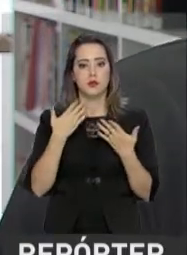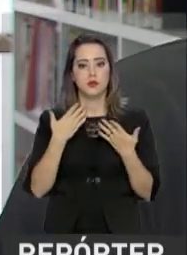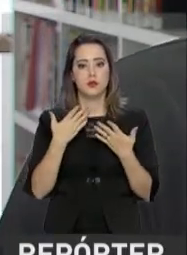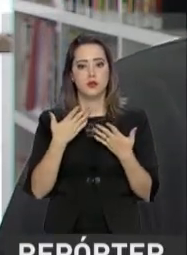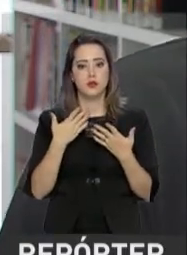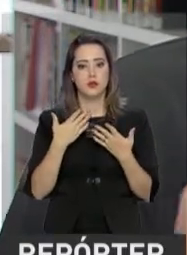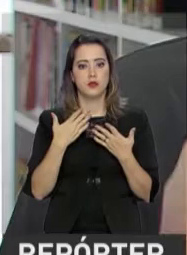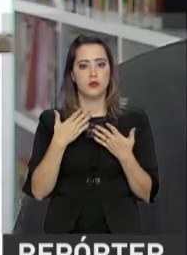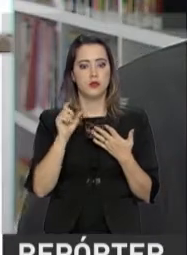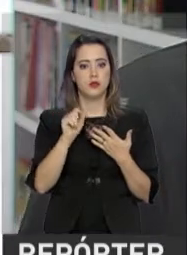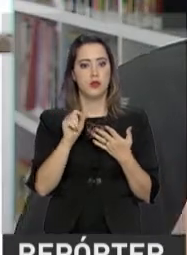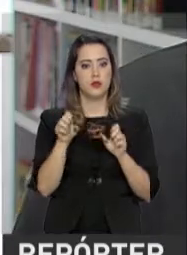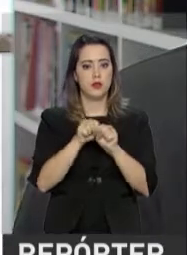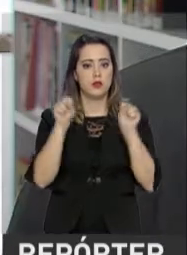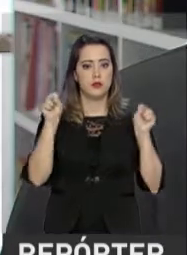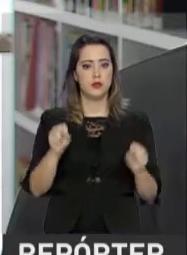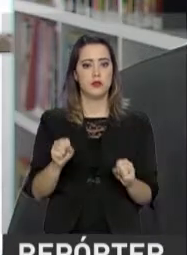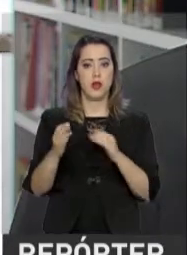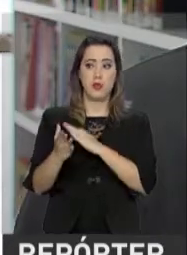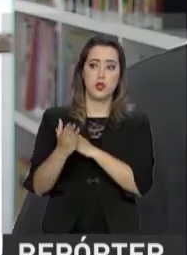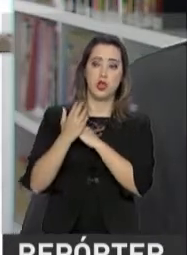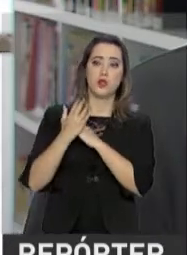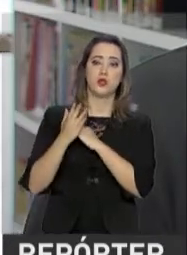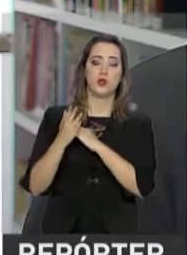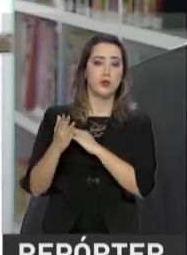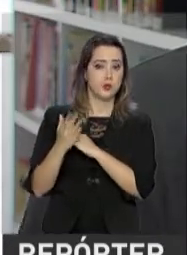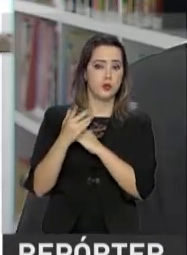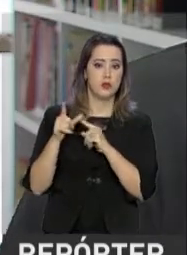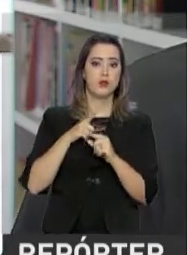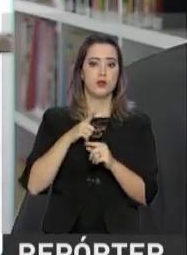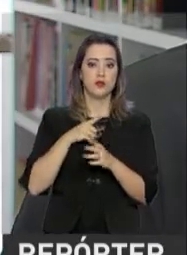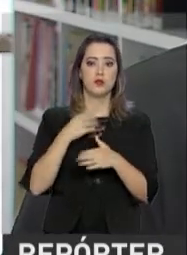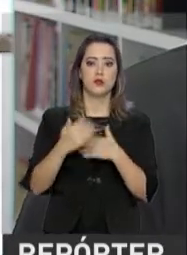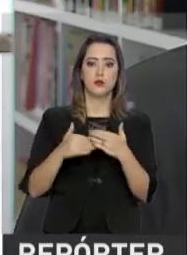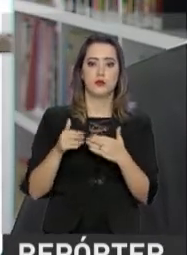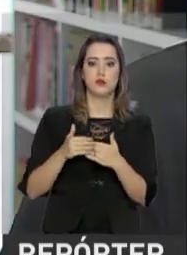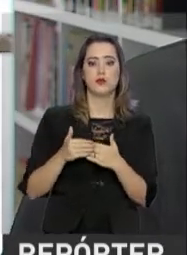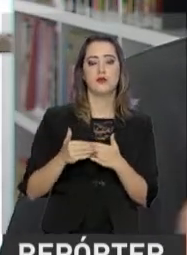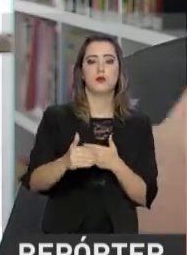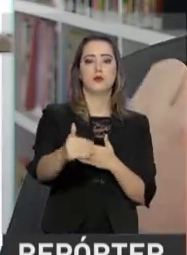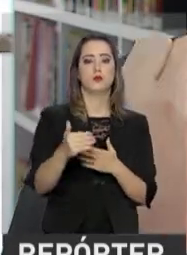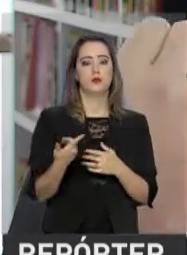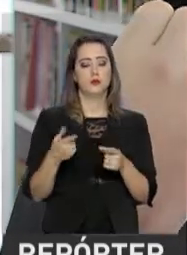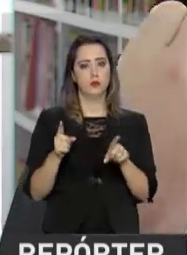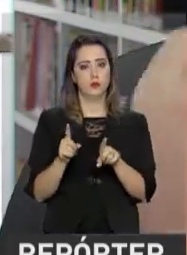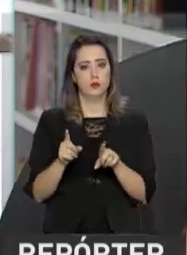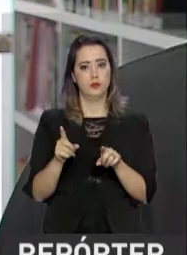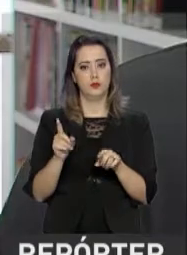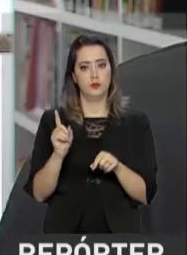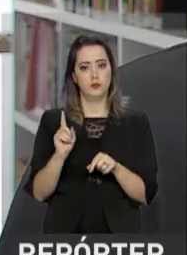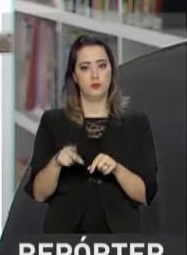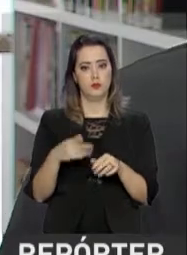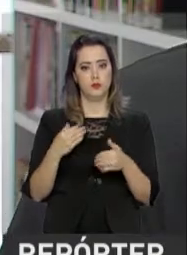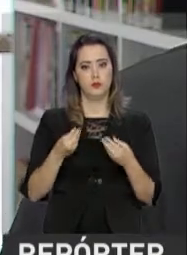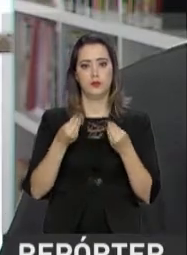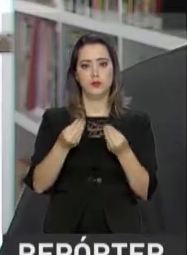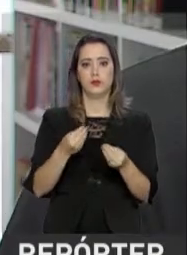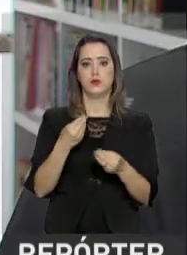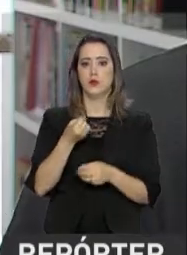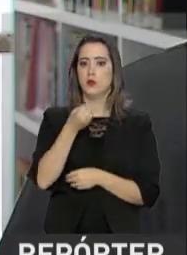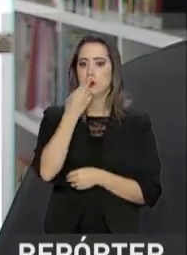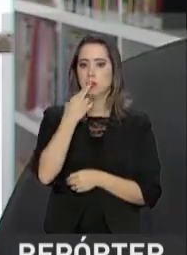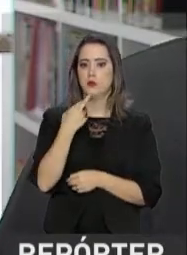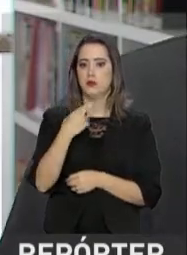esse sistema de ajuda né de apoio eu tenha conseguido e imitado no desempenho